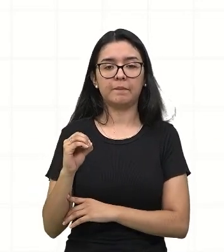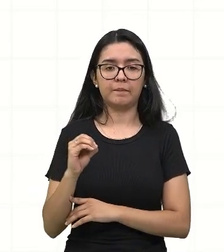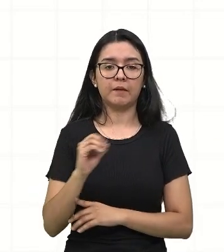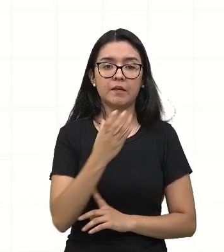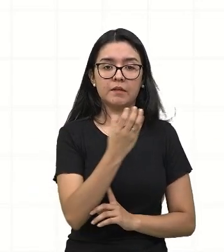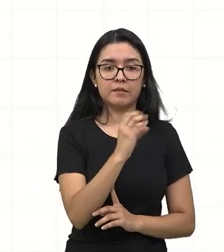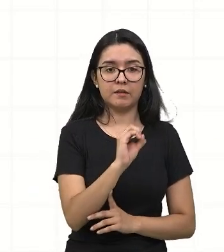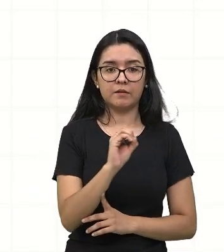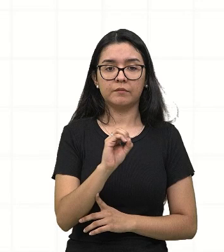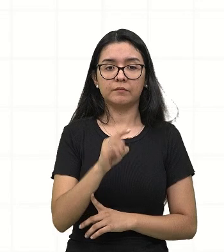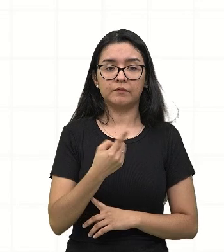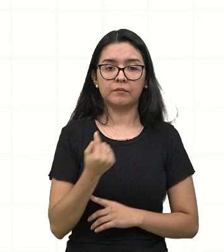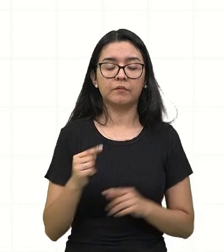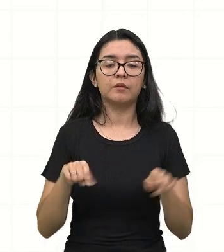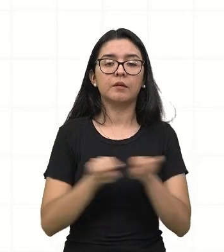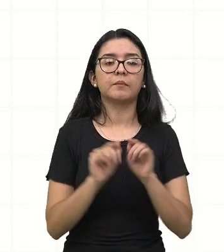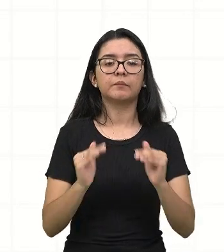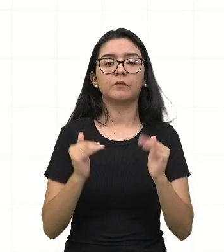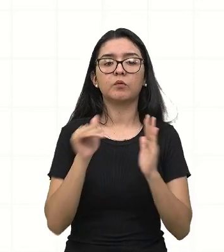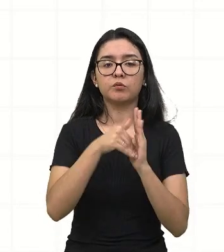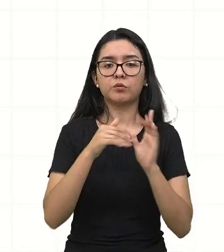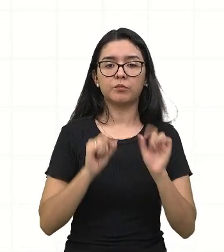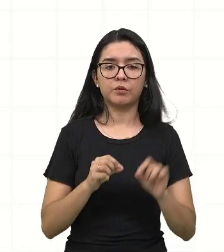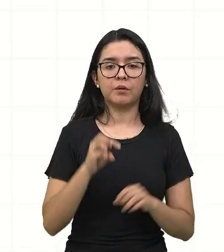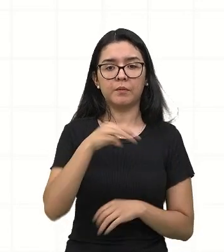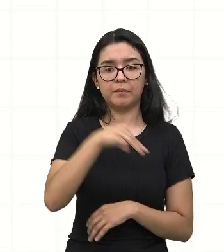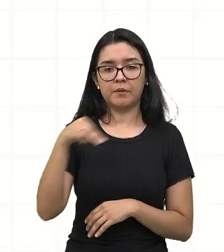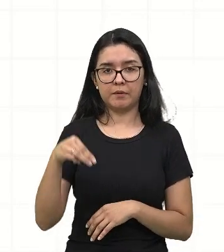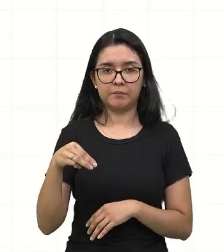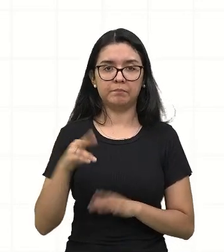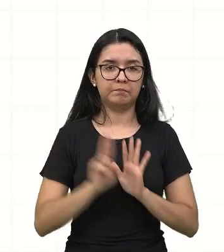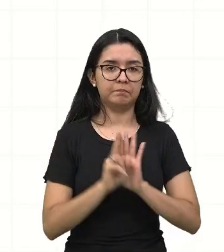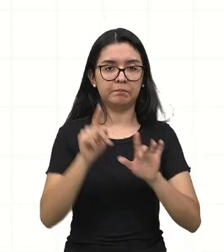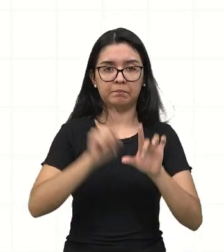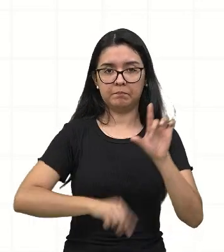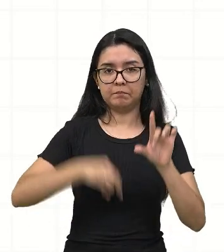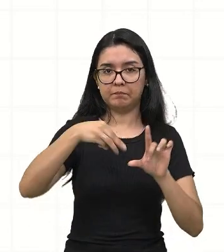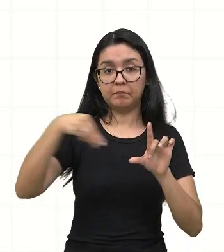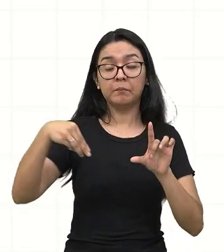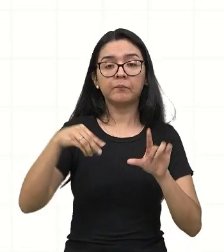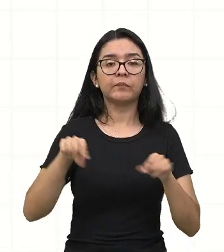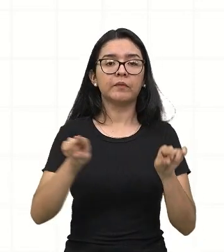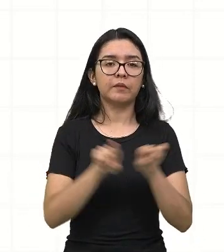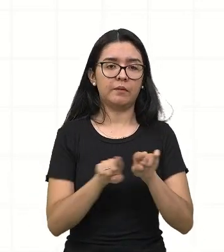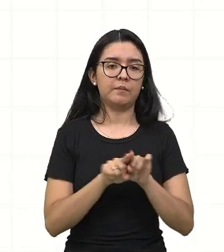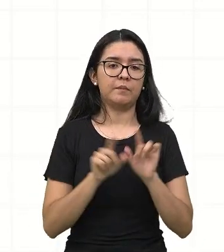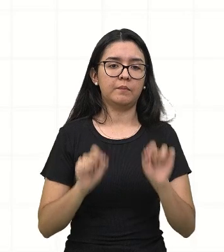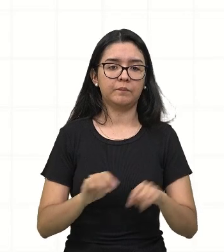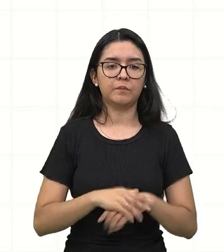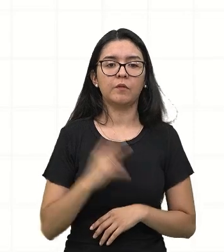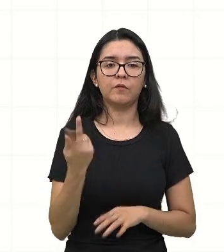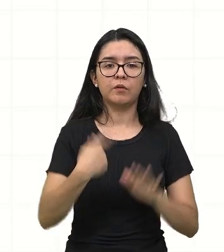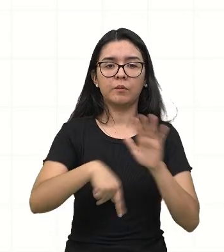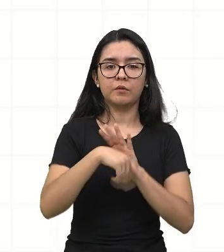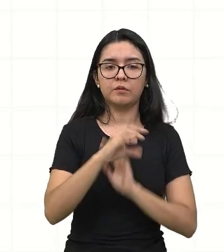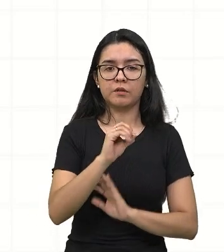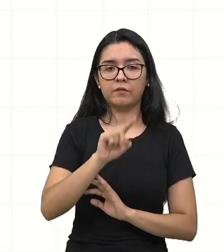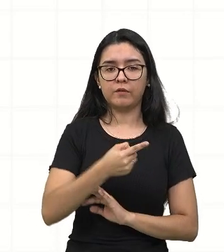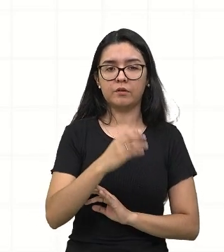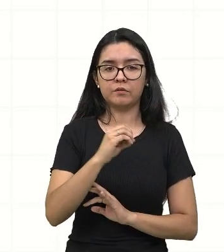0,1. E por último, o milímetro, representamos por mm, e o valor dele é